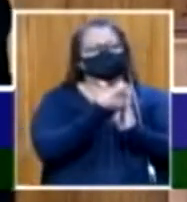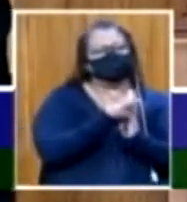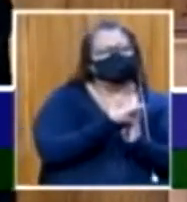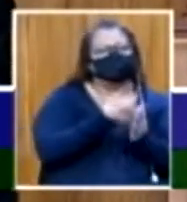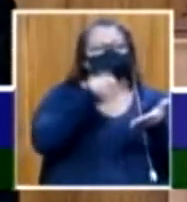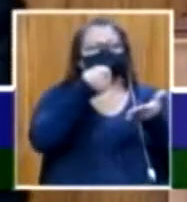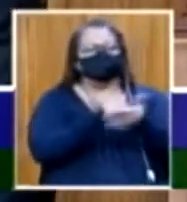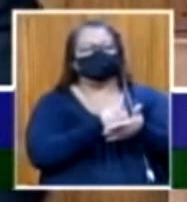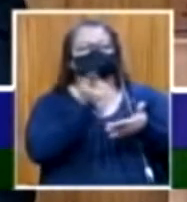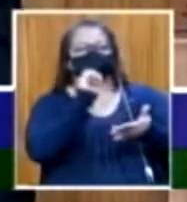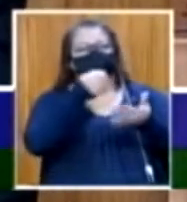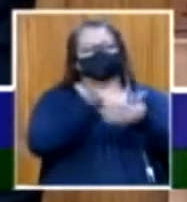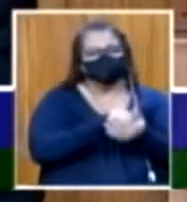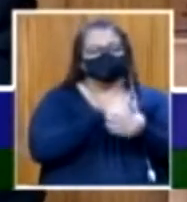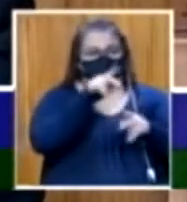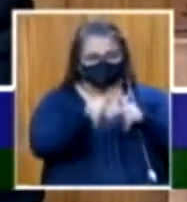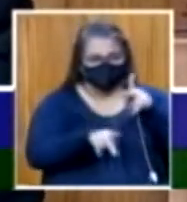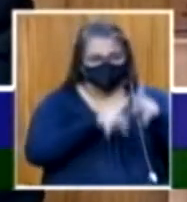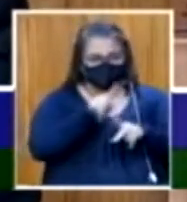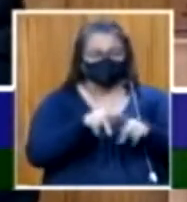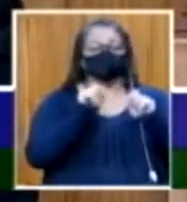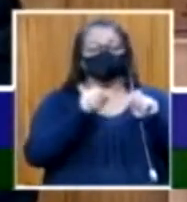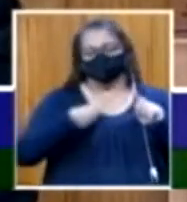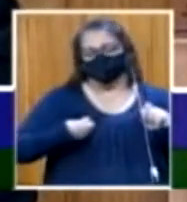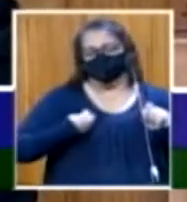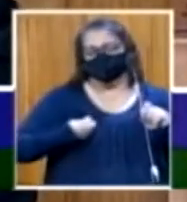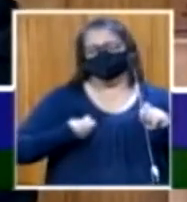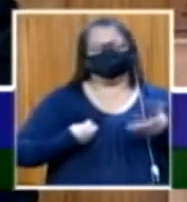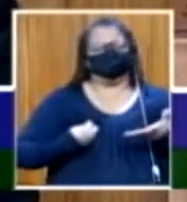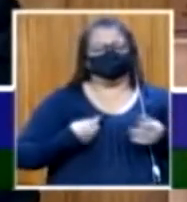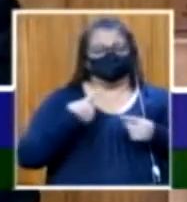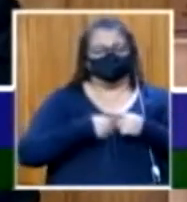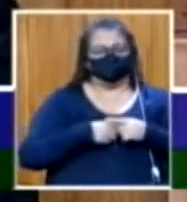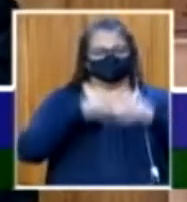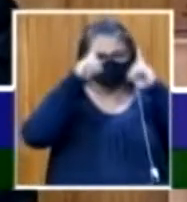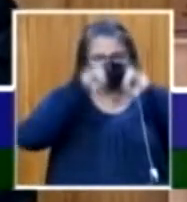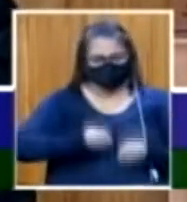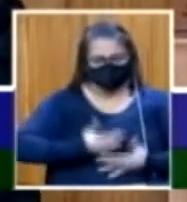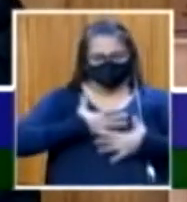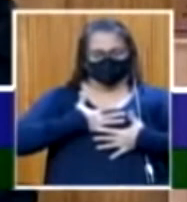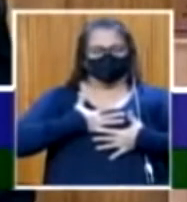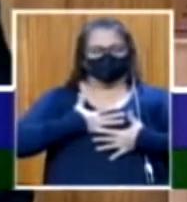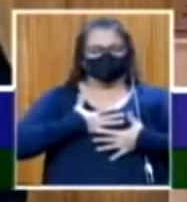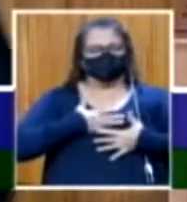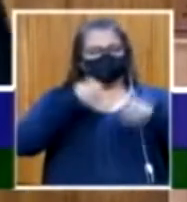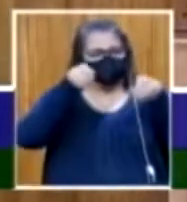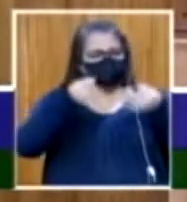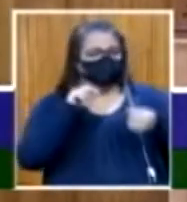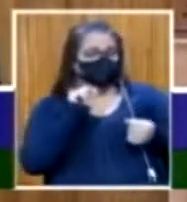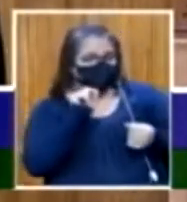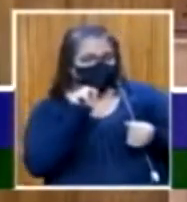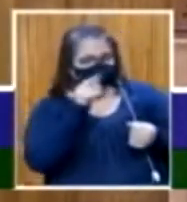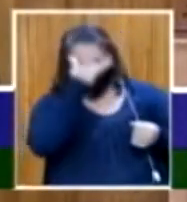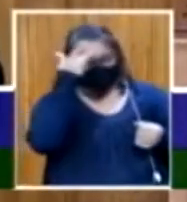tributária sobre a população, nós estamos falando de sobrevivência, nada mais que isso, dignidade da pessoa. Nós estamos falando